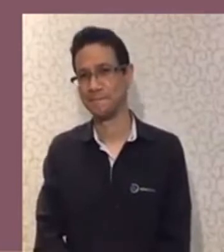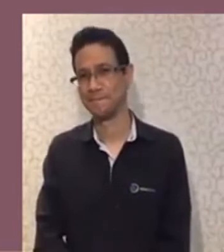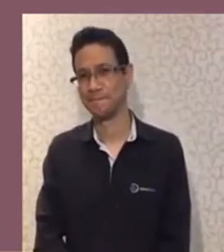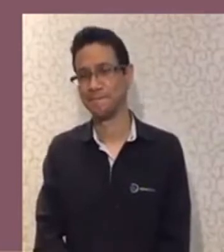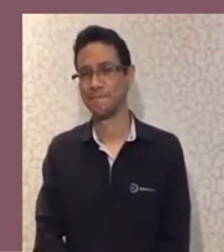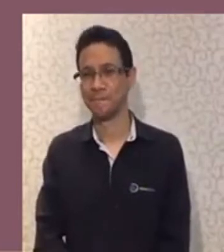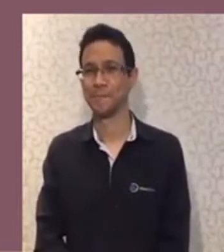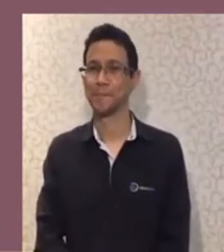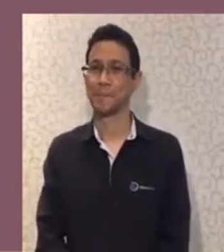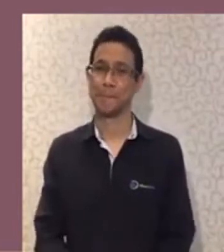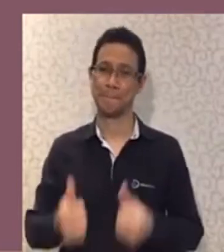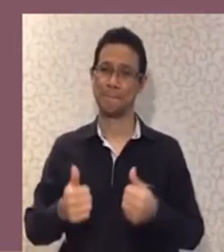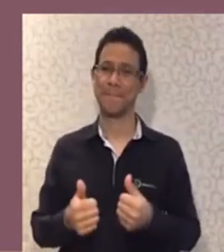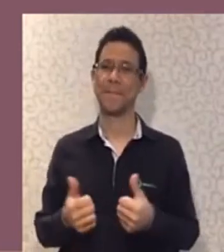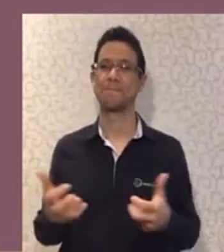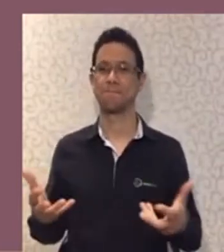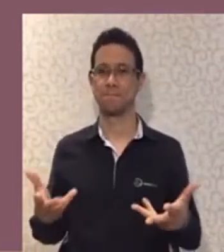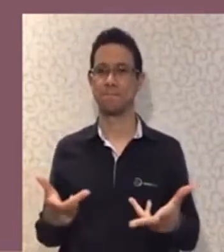Maravilha.